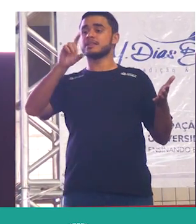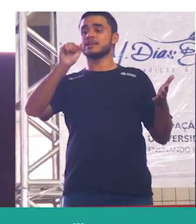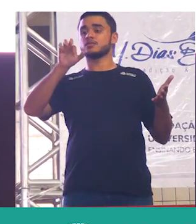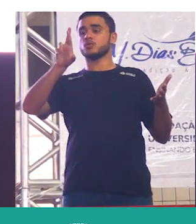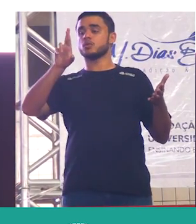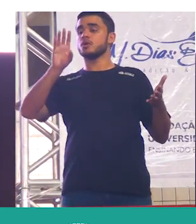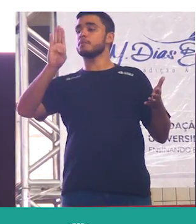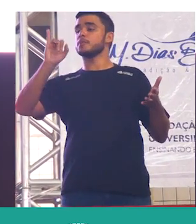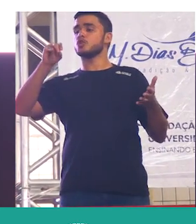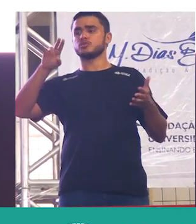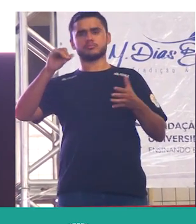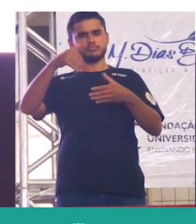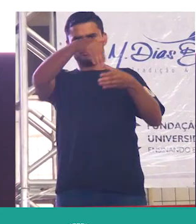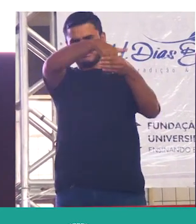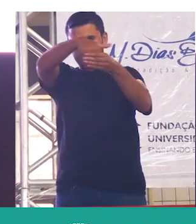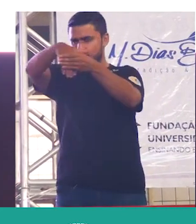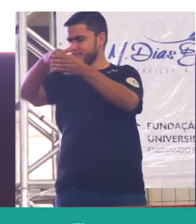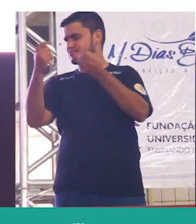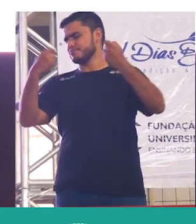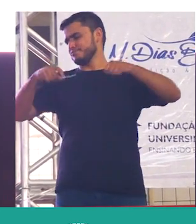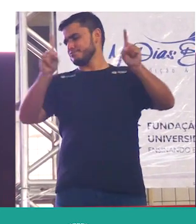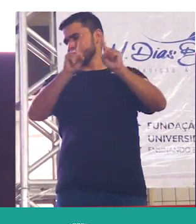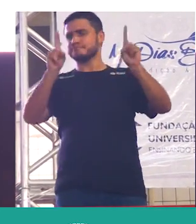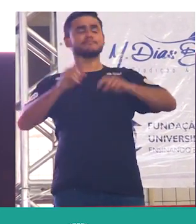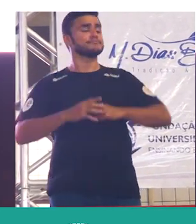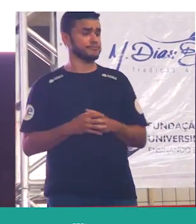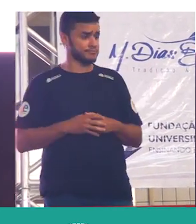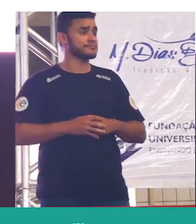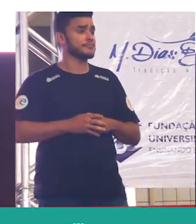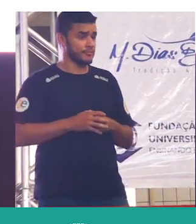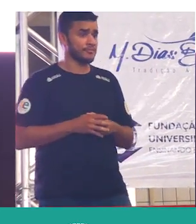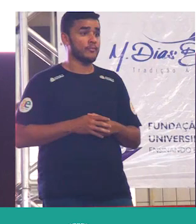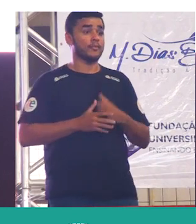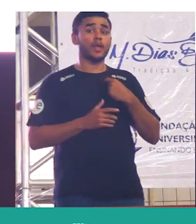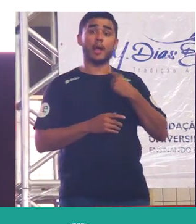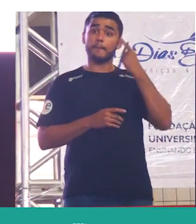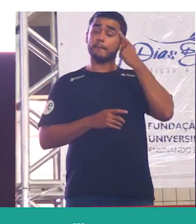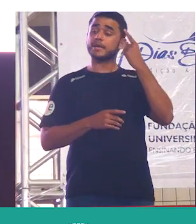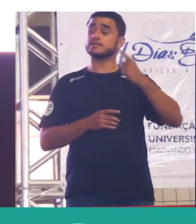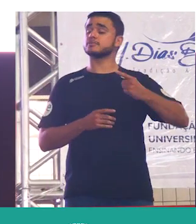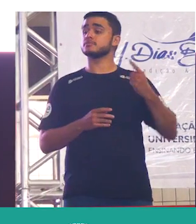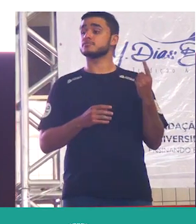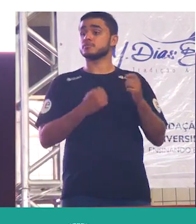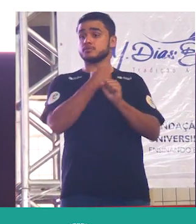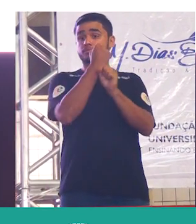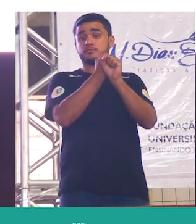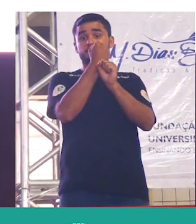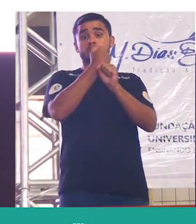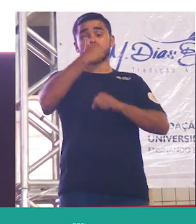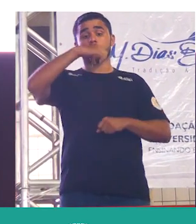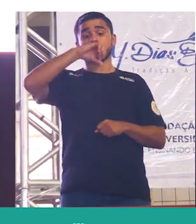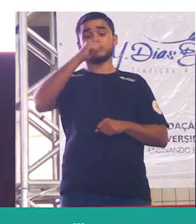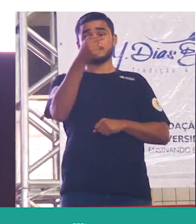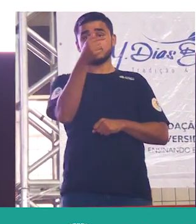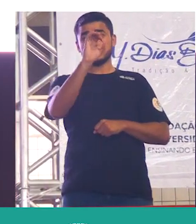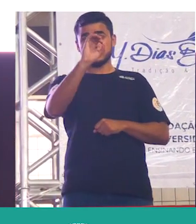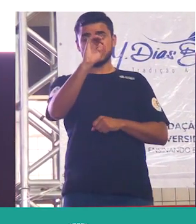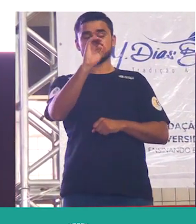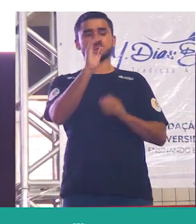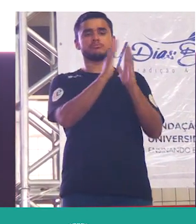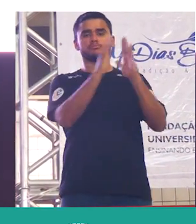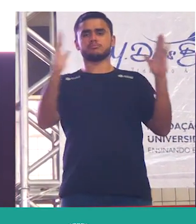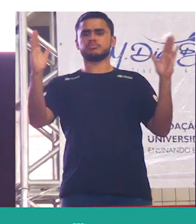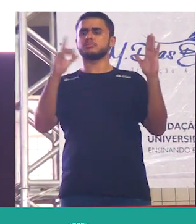não precisava passar por eleições. E pessoal, na década de 70, nós tivemos